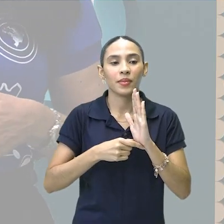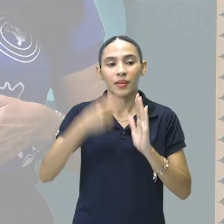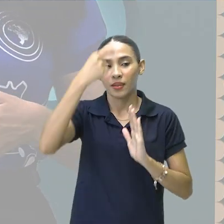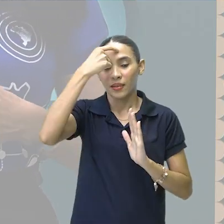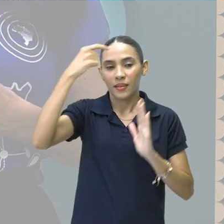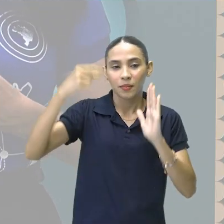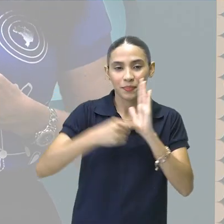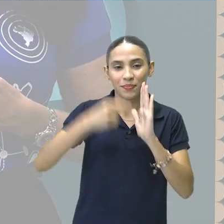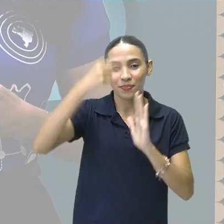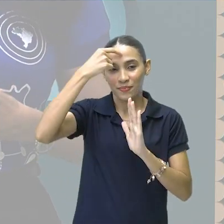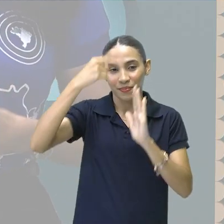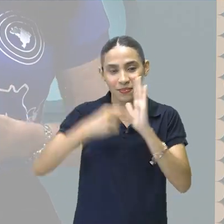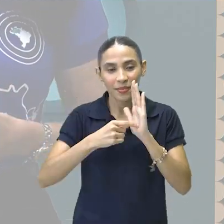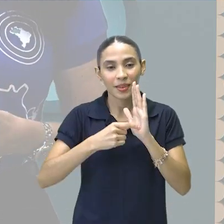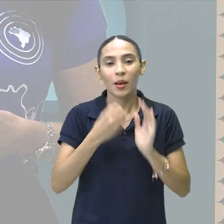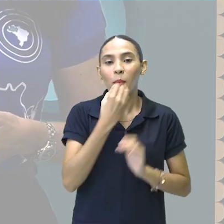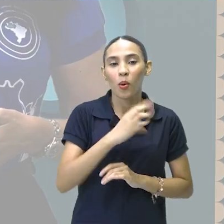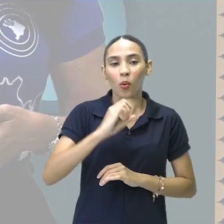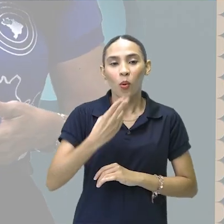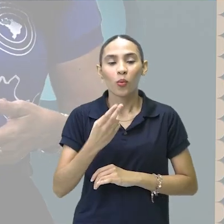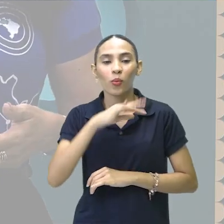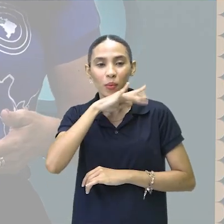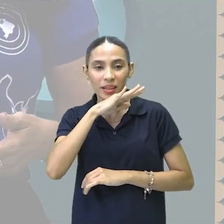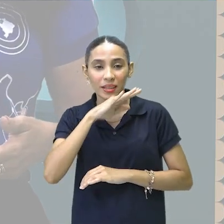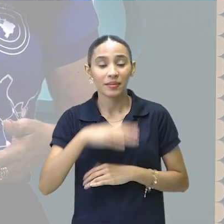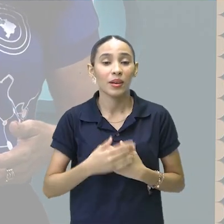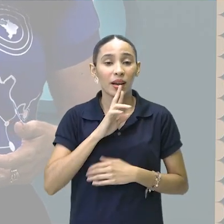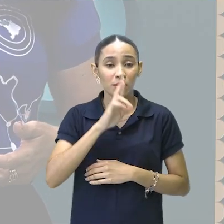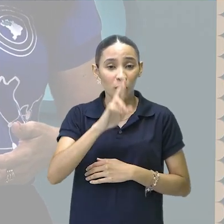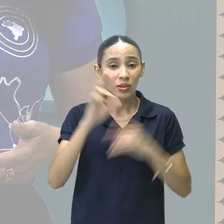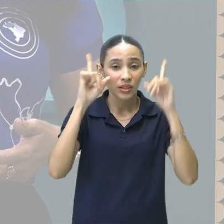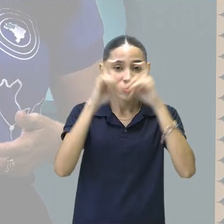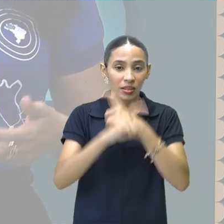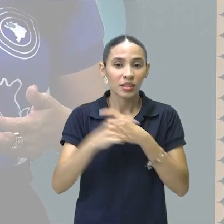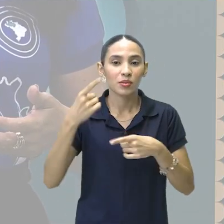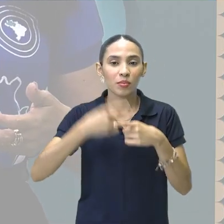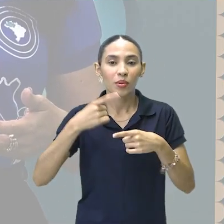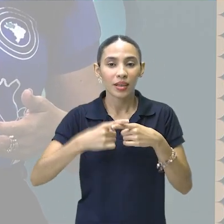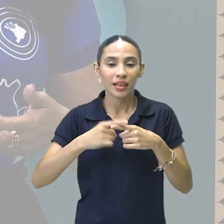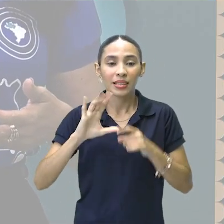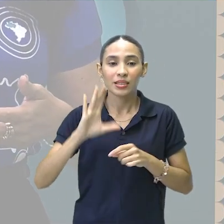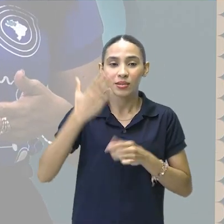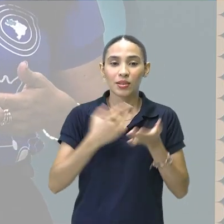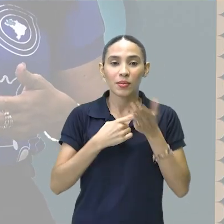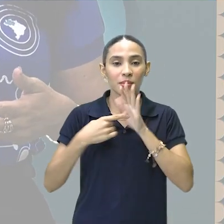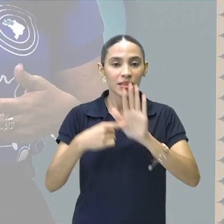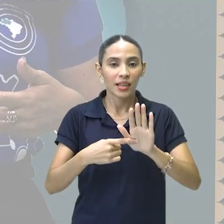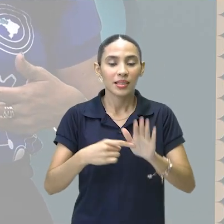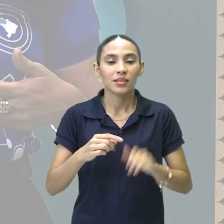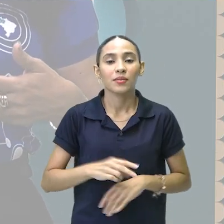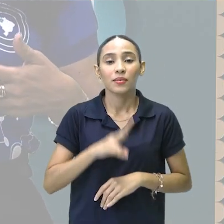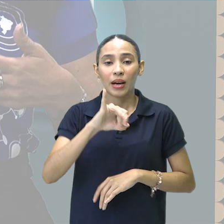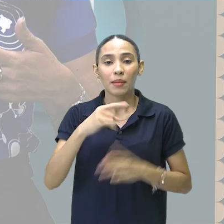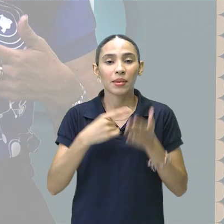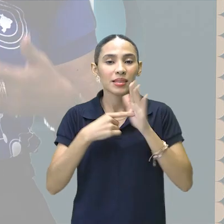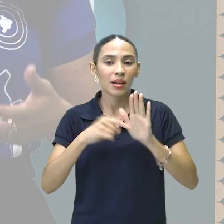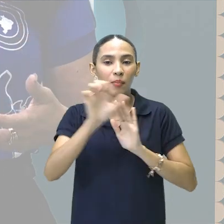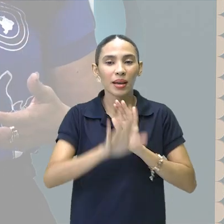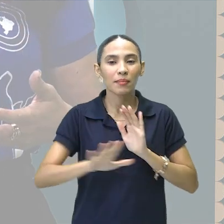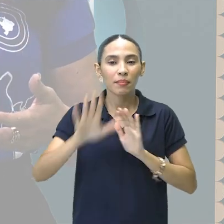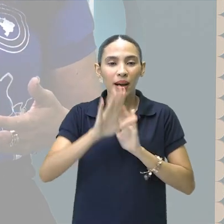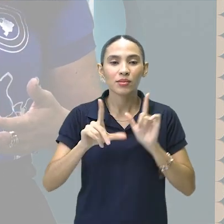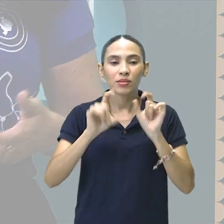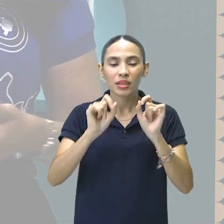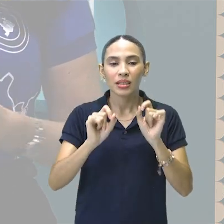resposta é bastante complexa, pois as situações apresentadas nos trazem uma imagem